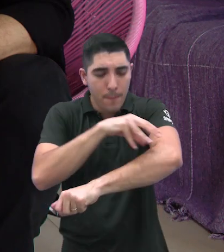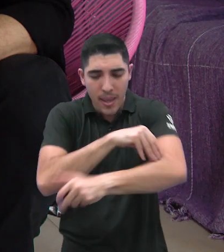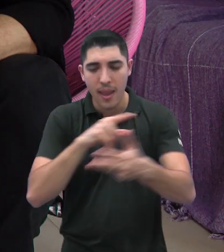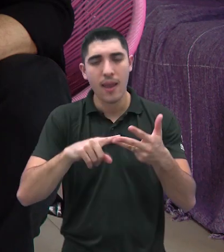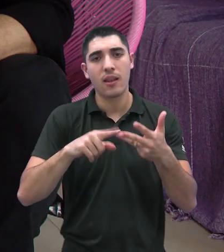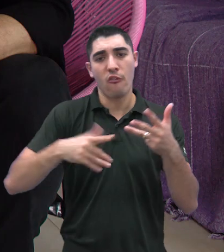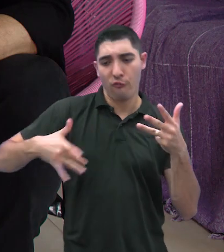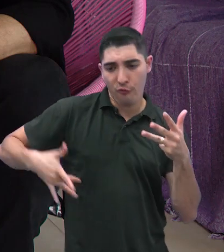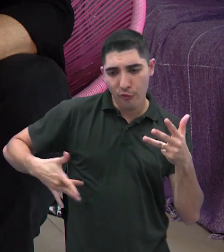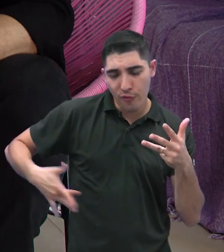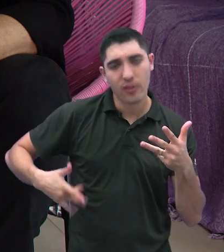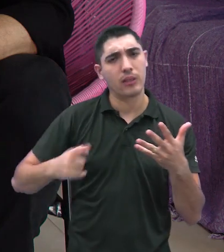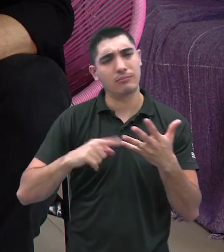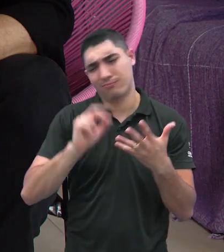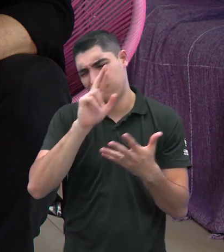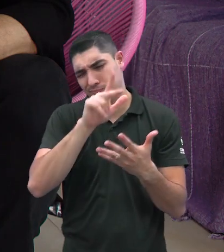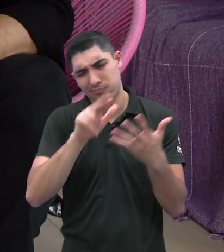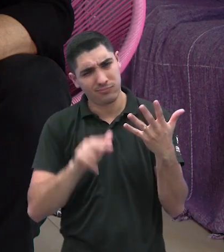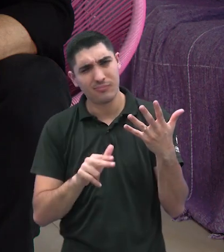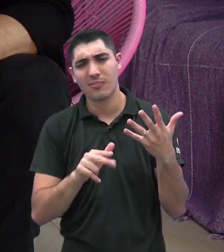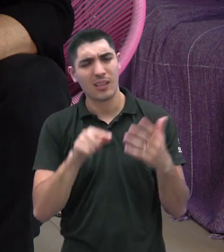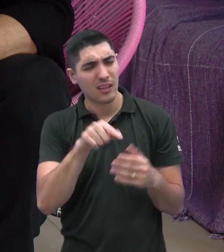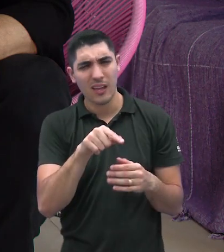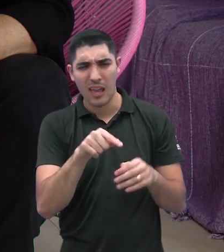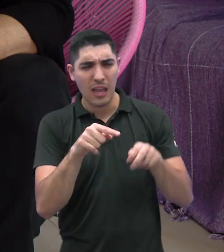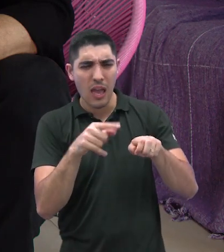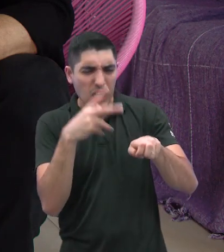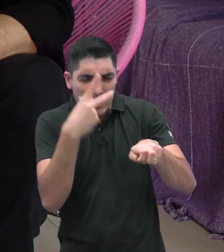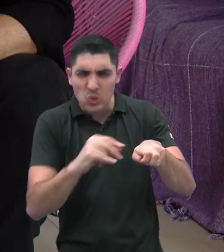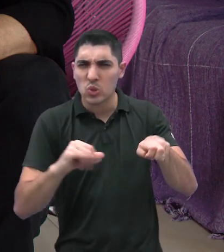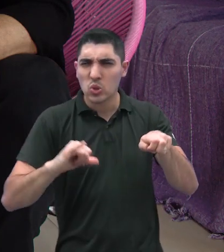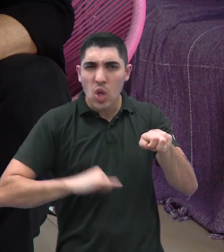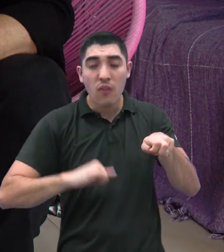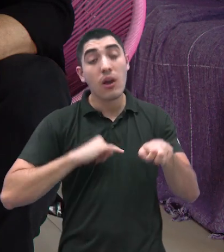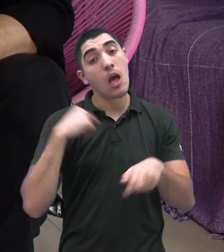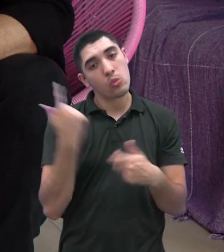fígado, o rim, tudo. É muita coisa, eles chegam detonados mesmo.